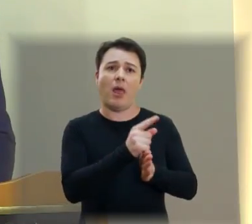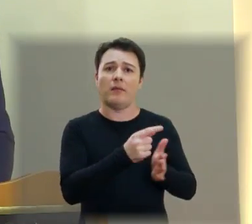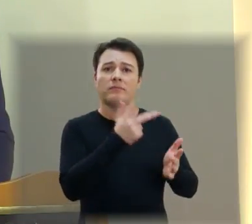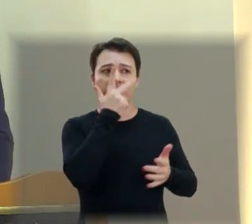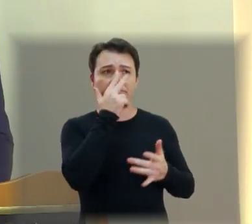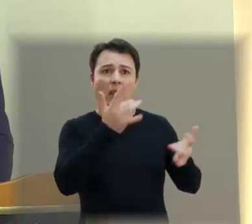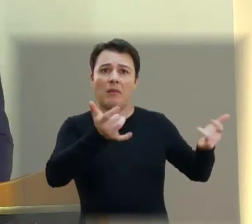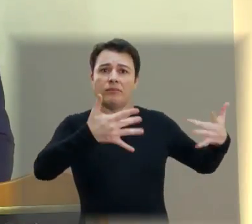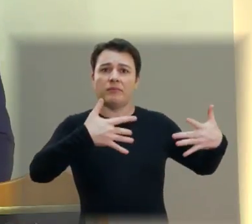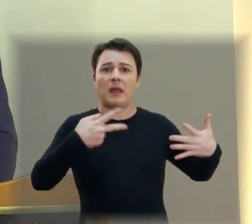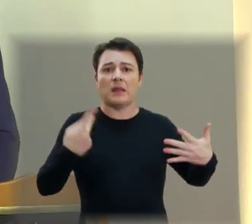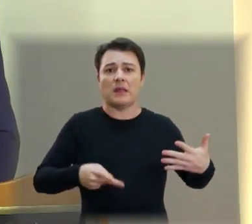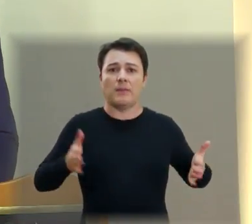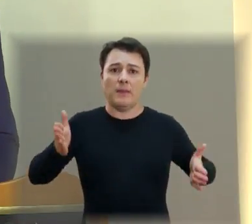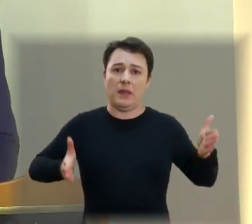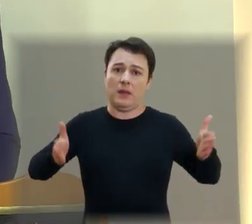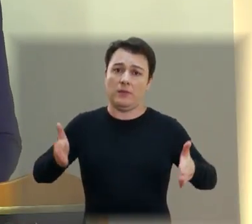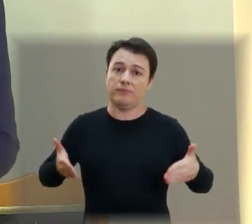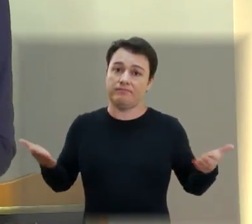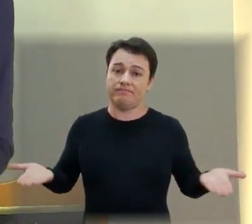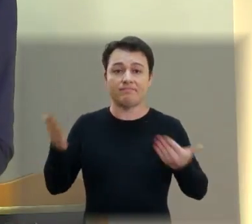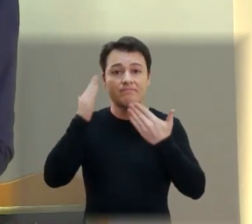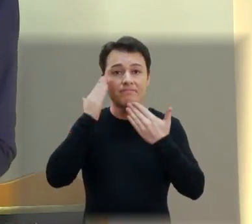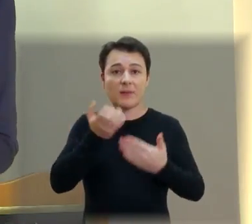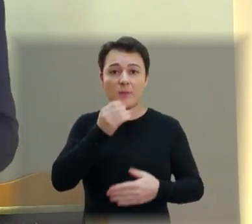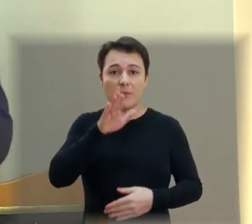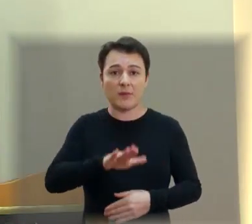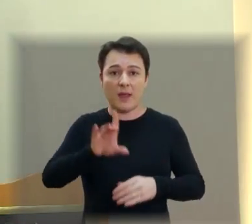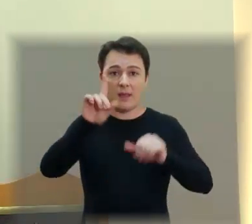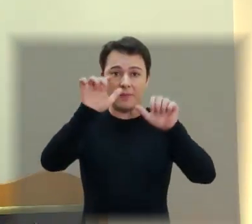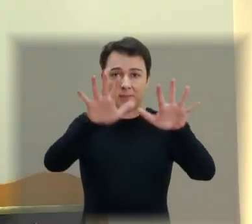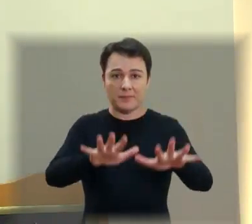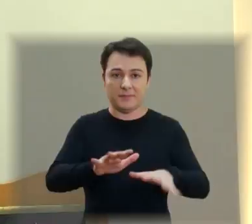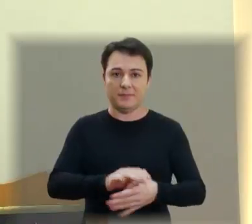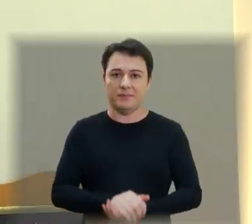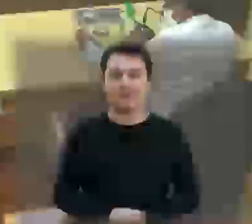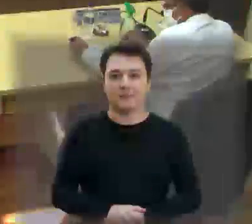infelizmente, nesse mandato. Muito obrigado, boa tarde, que Deus abençoe.